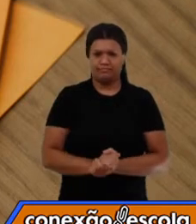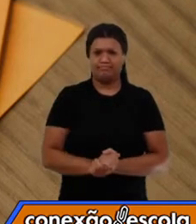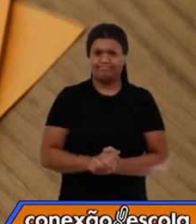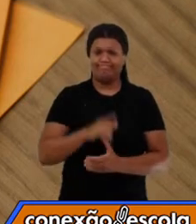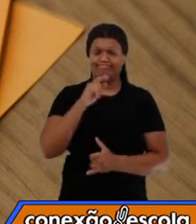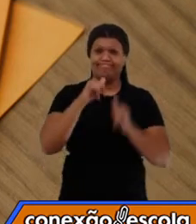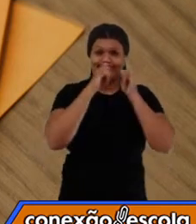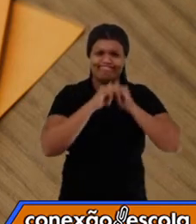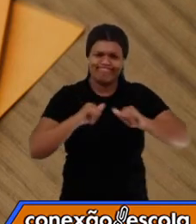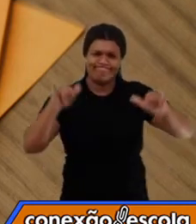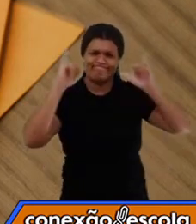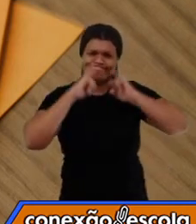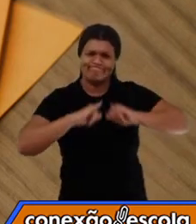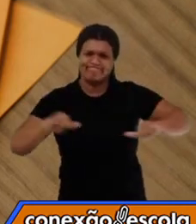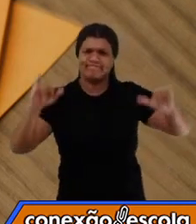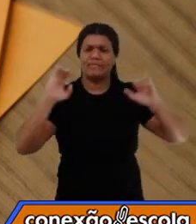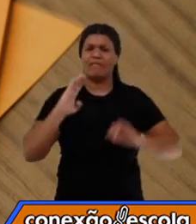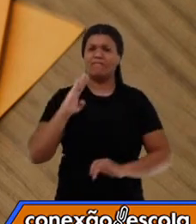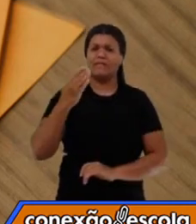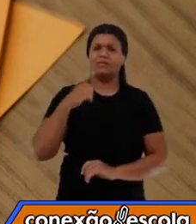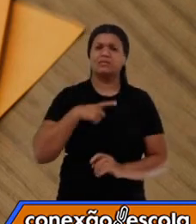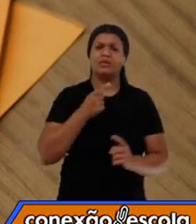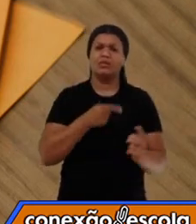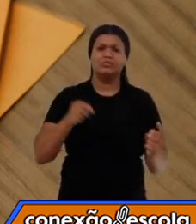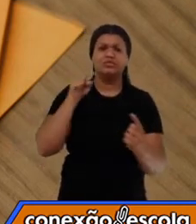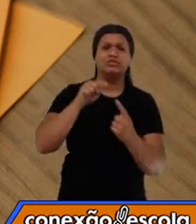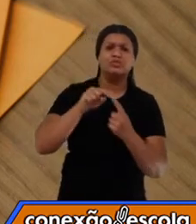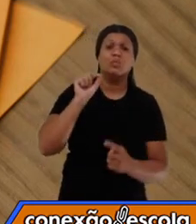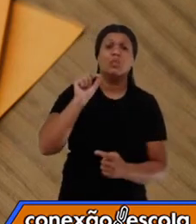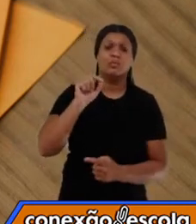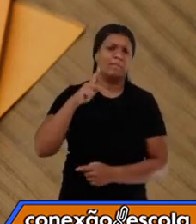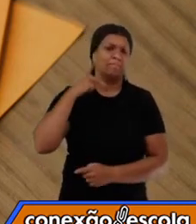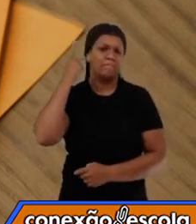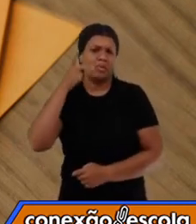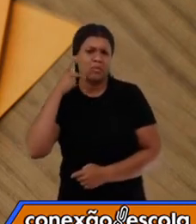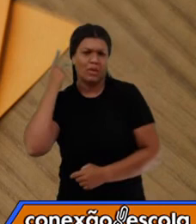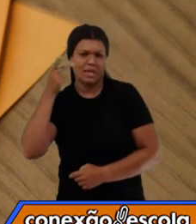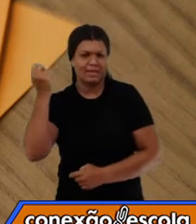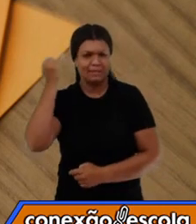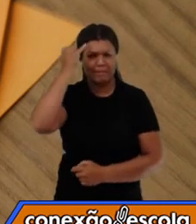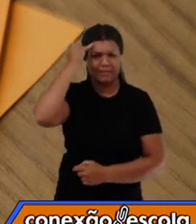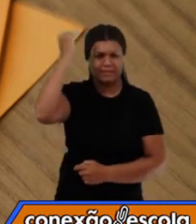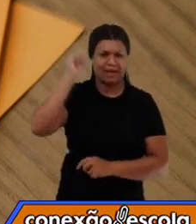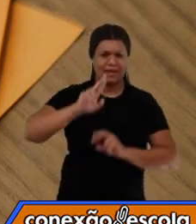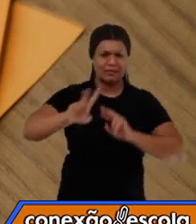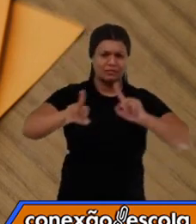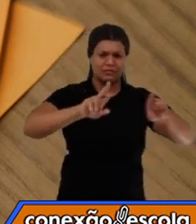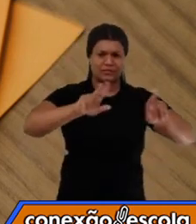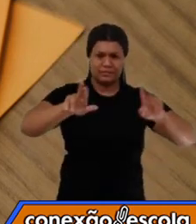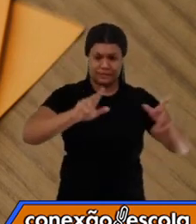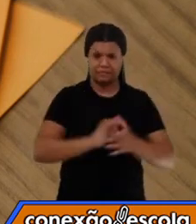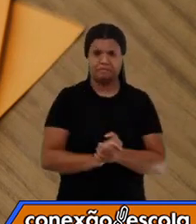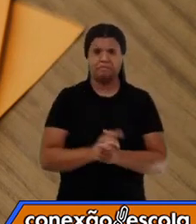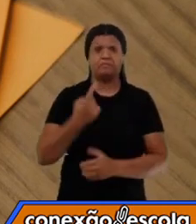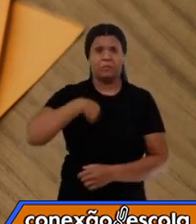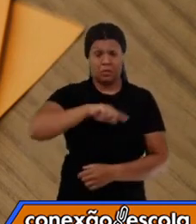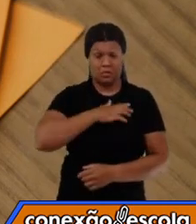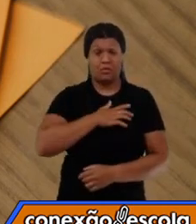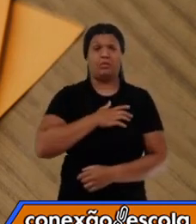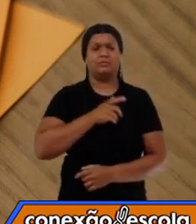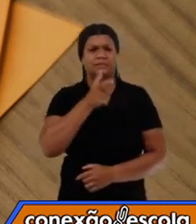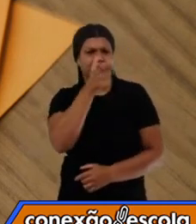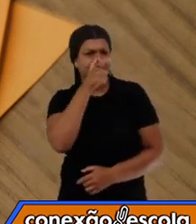ela é produzida com vários objetivos, político, ideológico. Então, para a gente